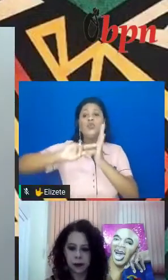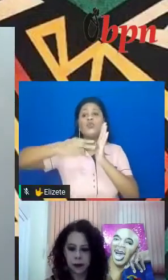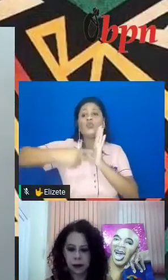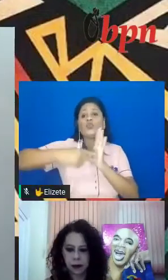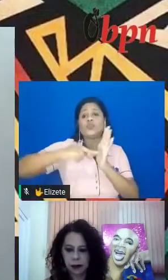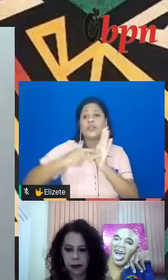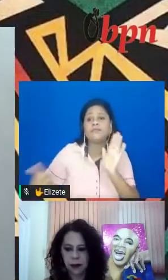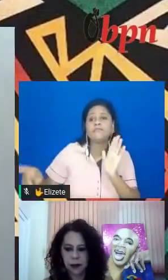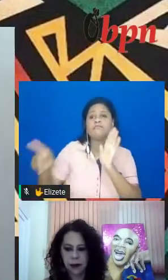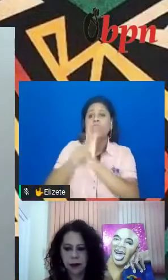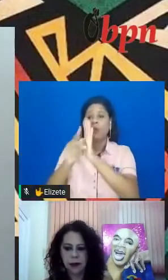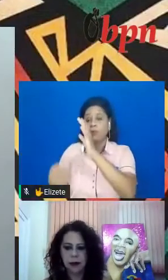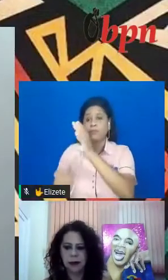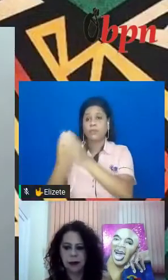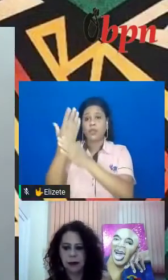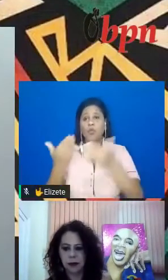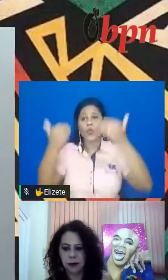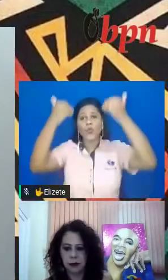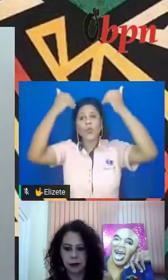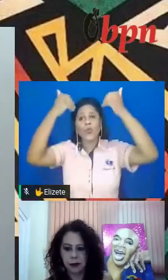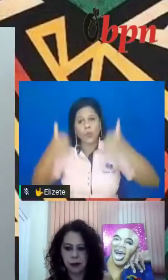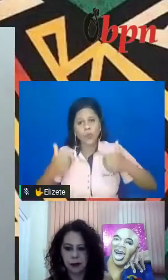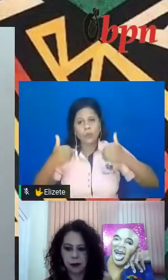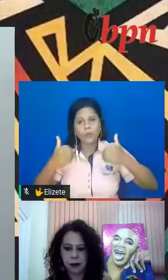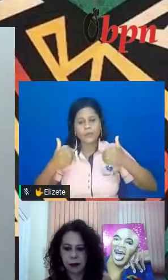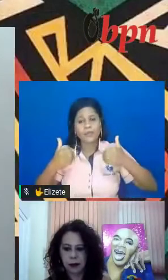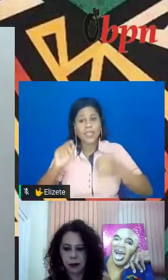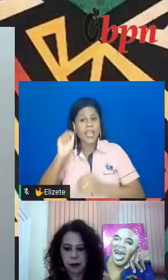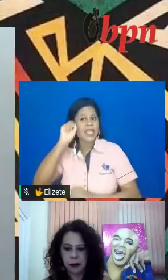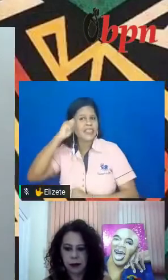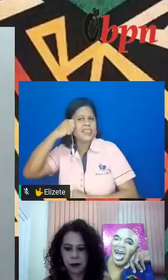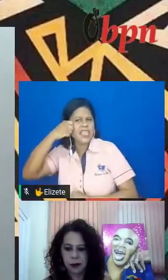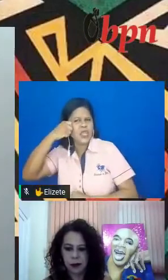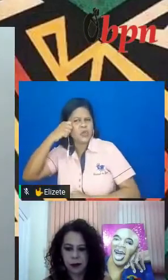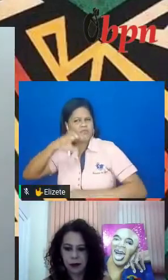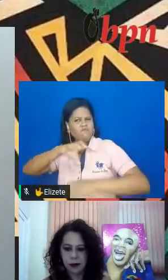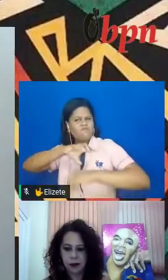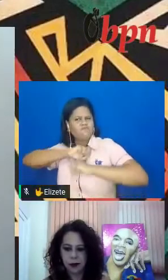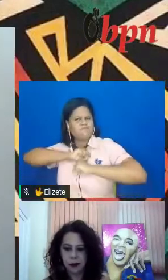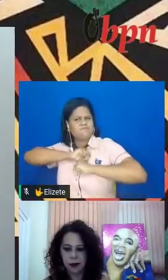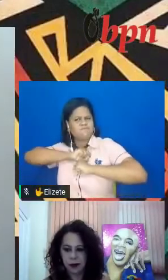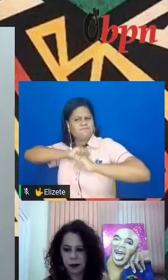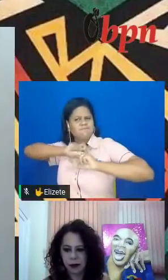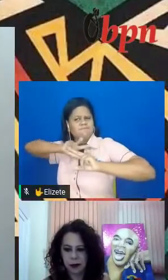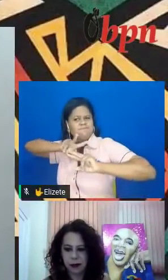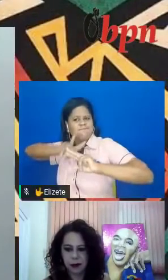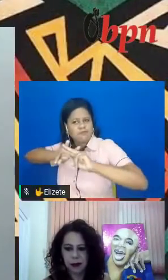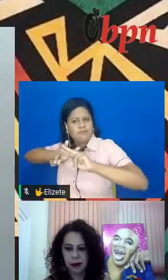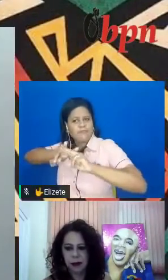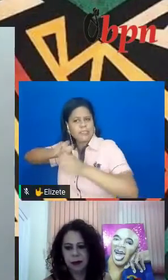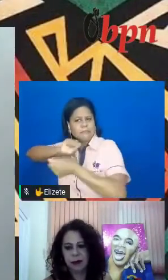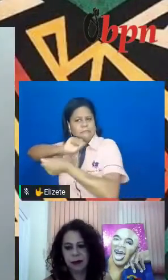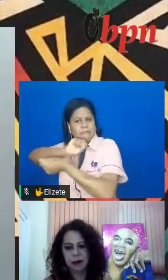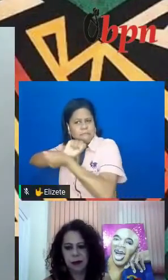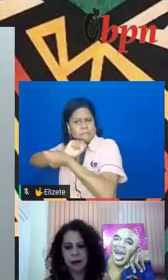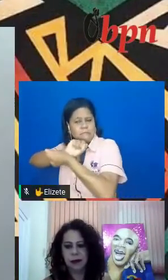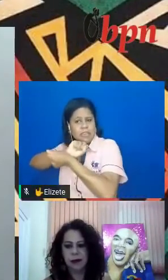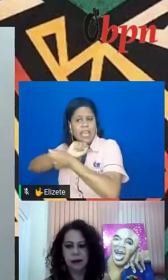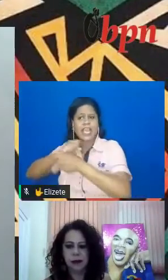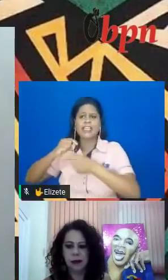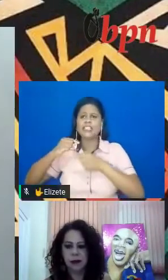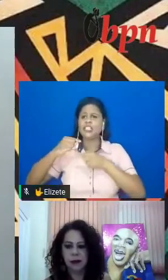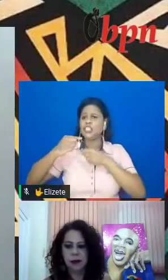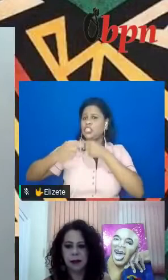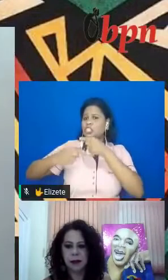um corpo, e um corpo negro escravizado. Continua sendo a genealogia da nossa